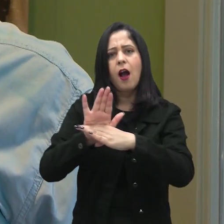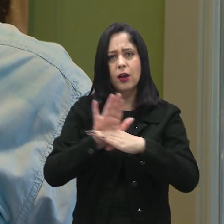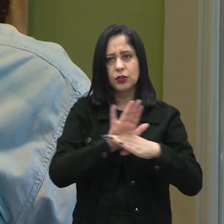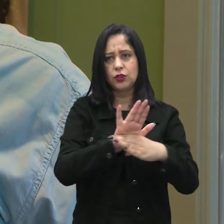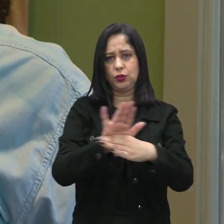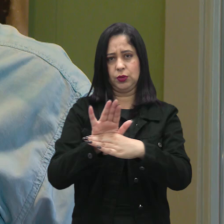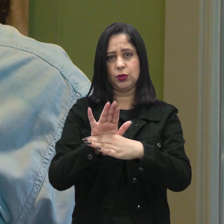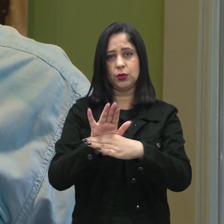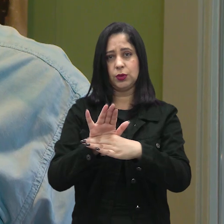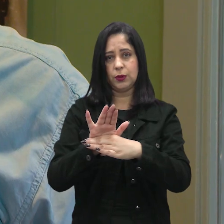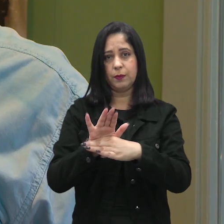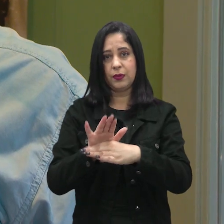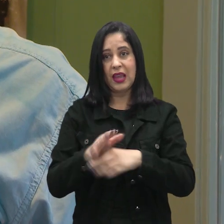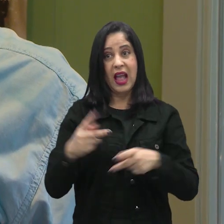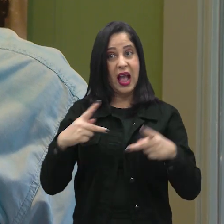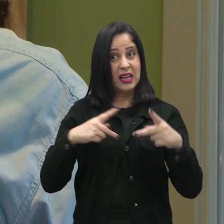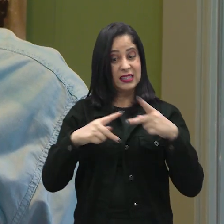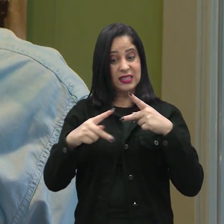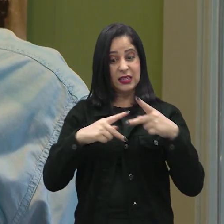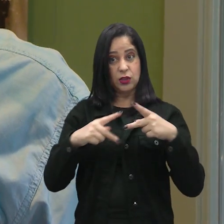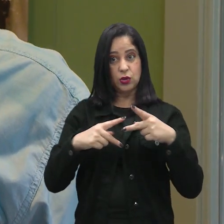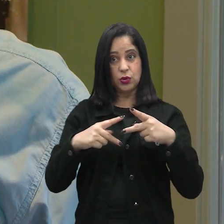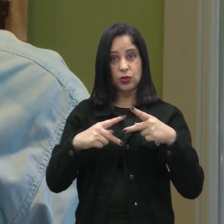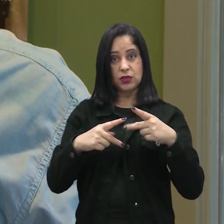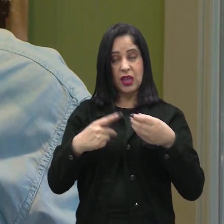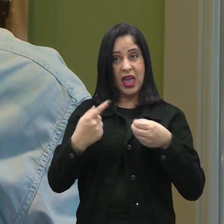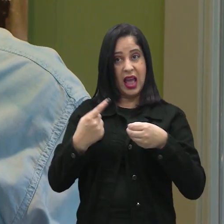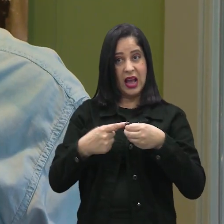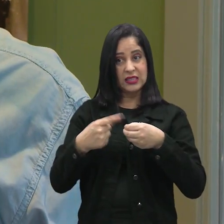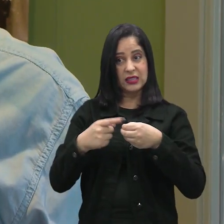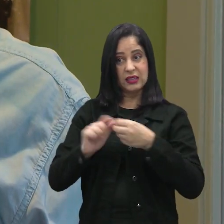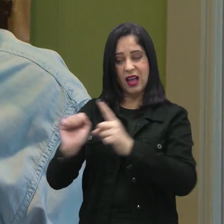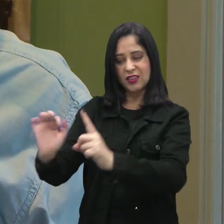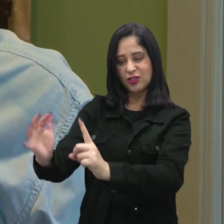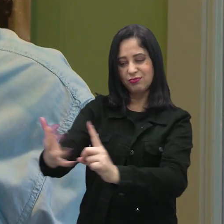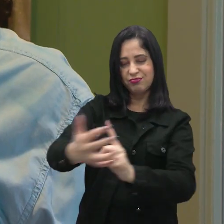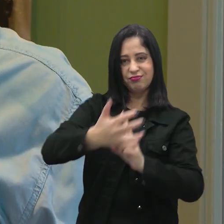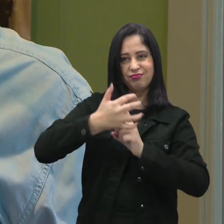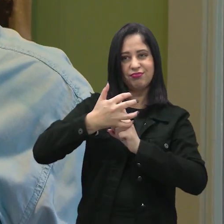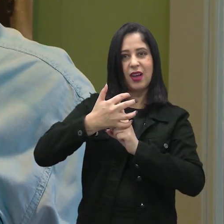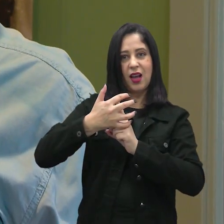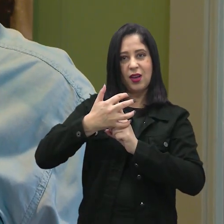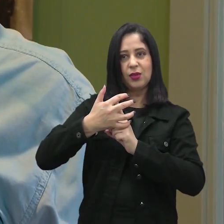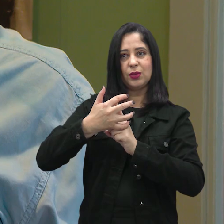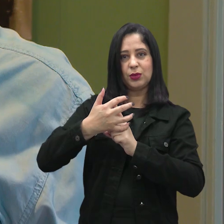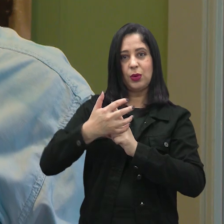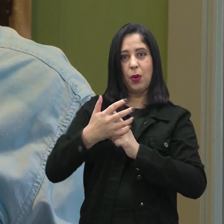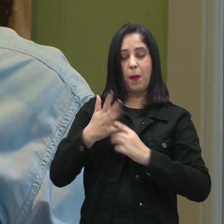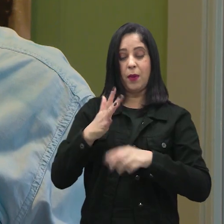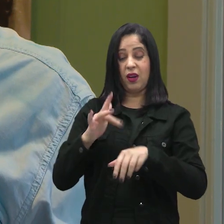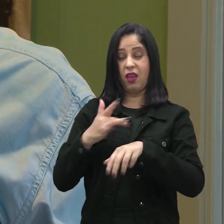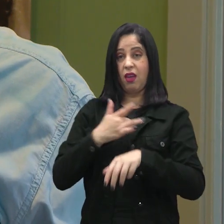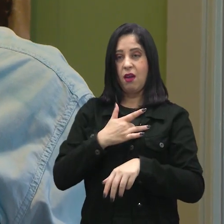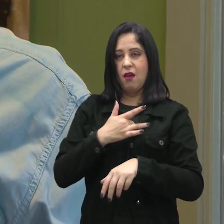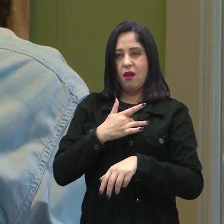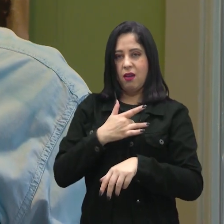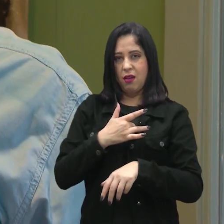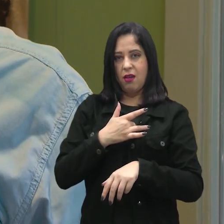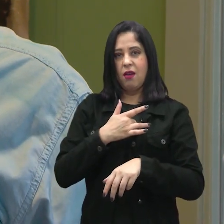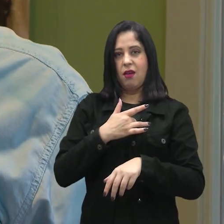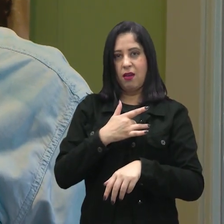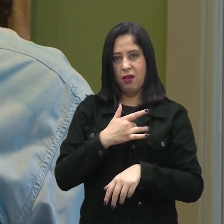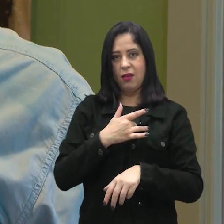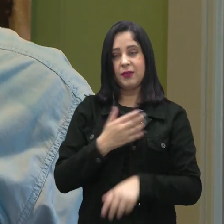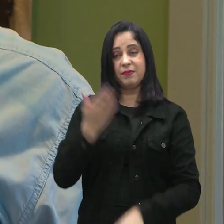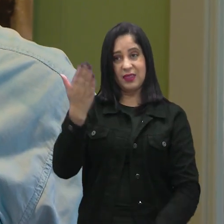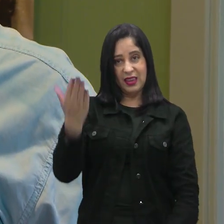mais profundas para o joseense. Uma cidade que soube acolher a todos, por conta da tuberculose, é verdade, mas que muitos desses que